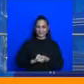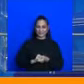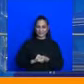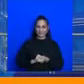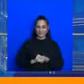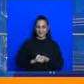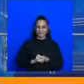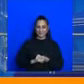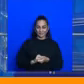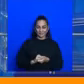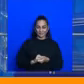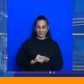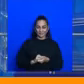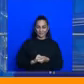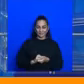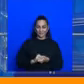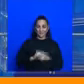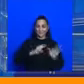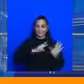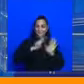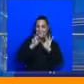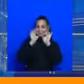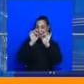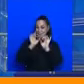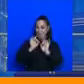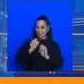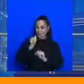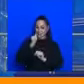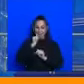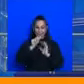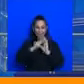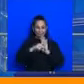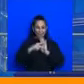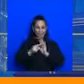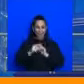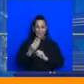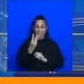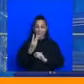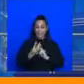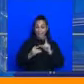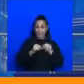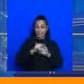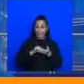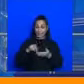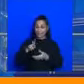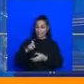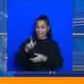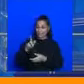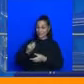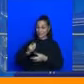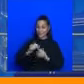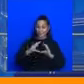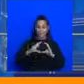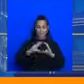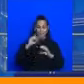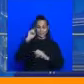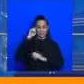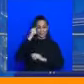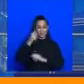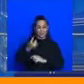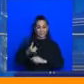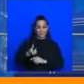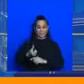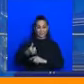88. Estamos na Mega Semana da Mulher. Esta semana, 3 sorteios da Mega Sena, hein? Bola preta,